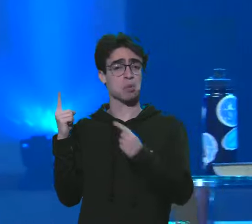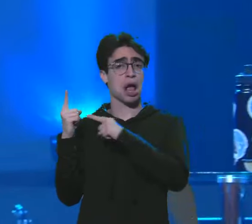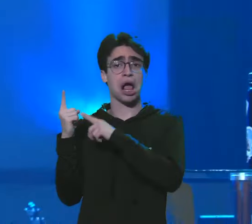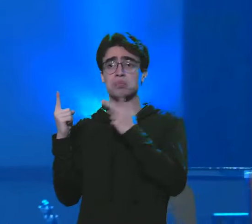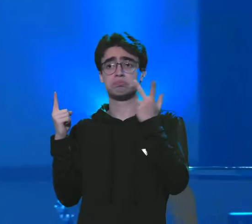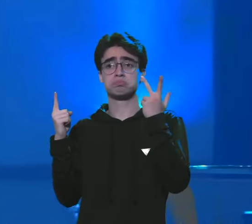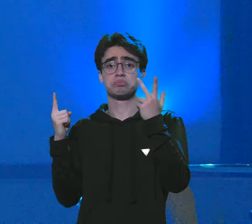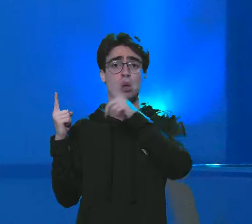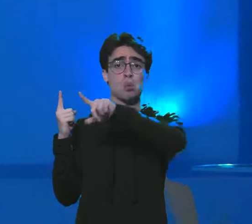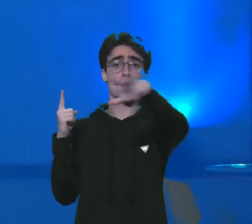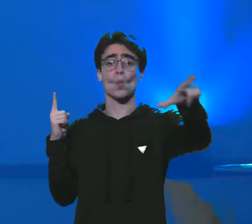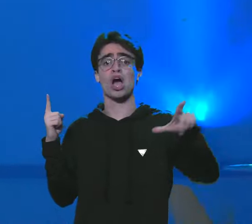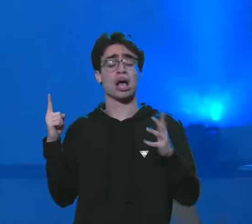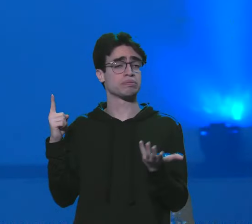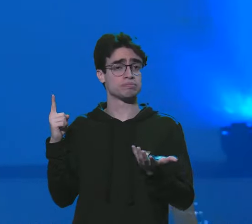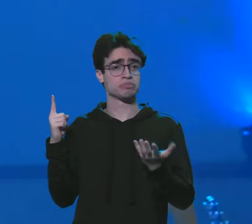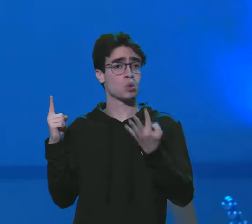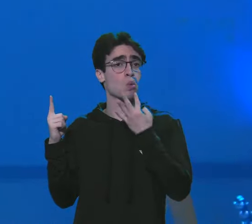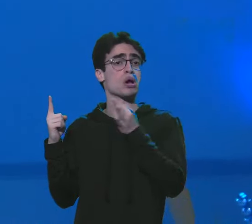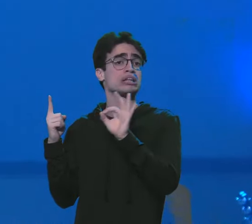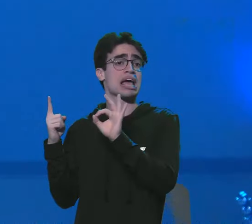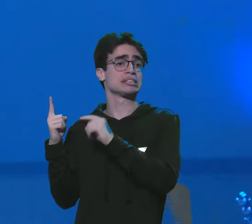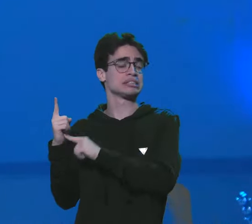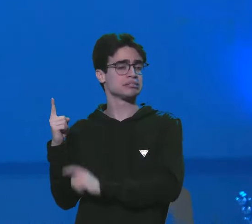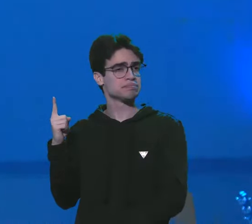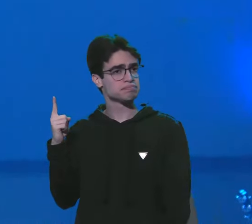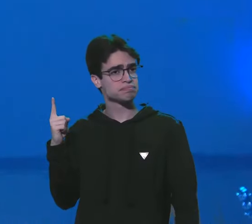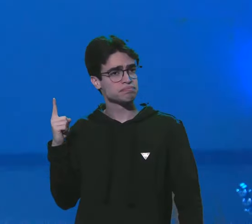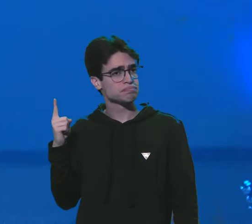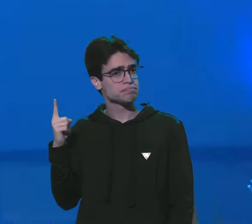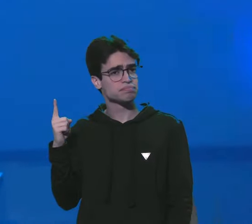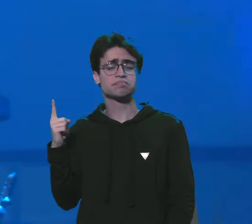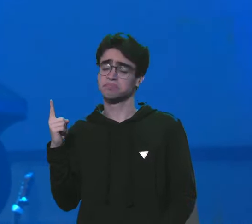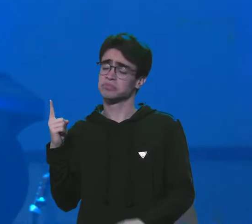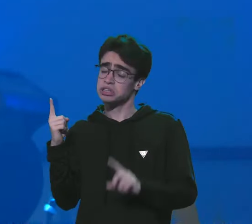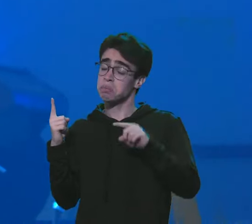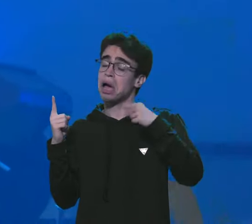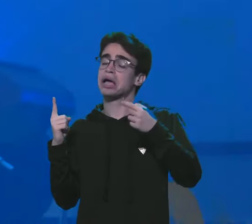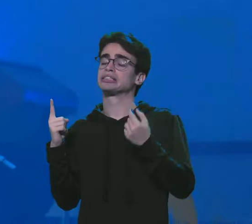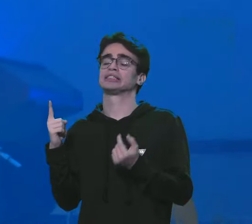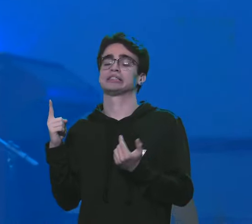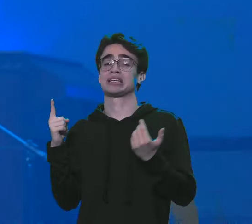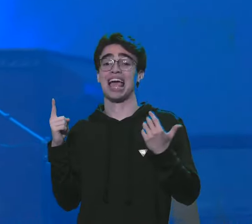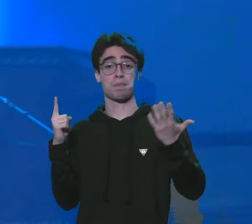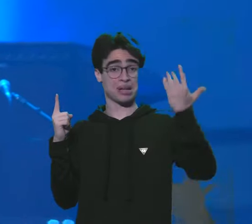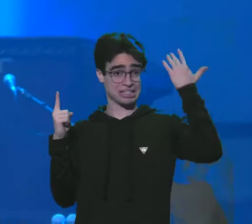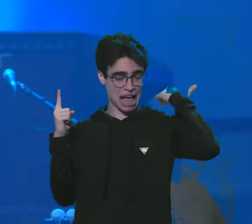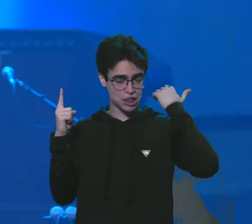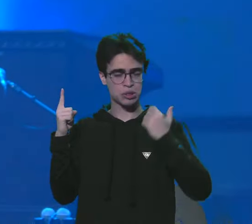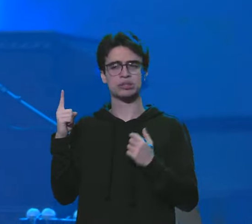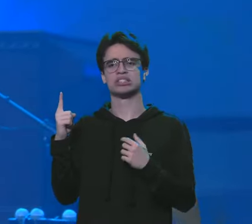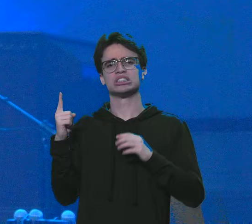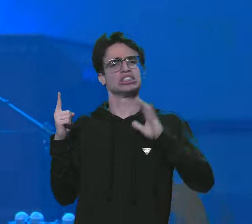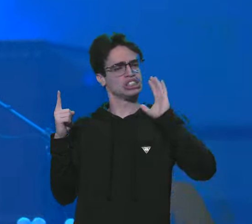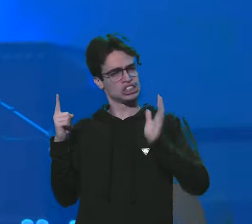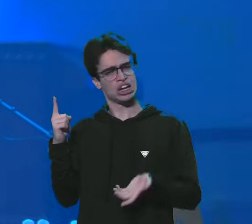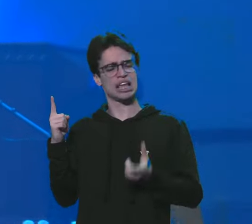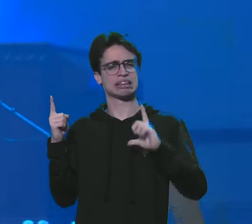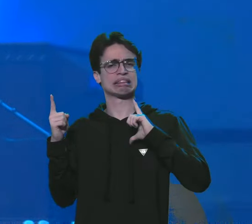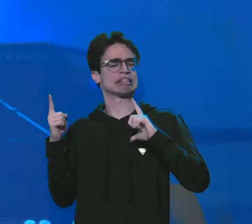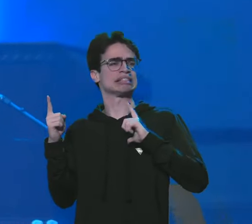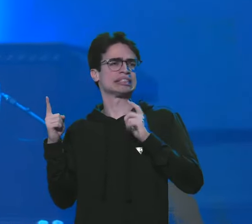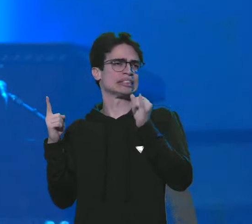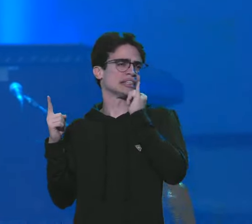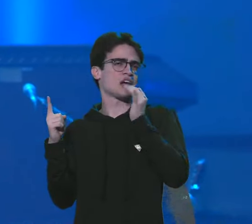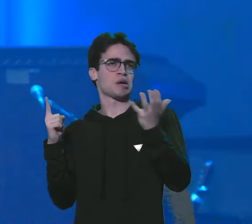era anônima. Ela era desconhecida. E mais, naquela época já havia um